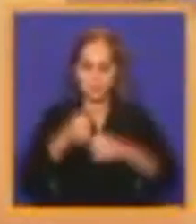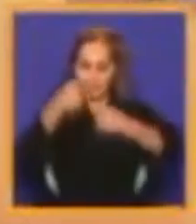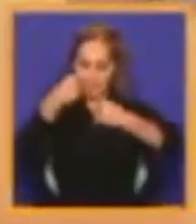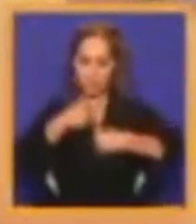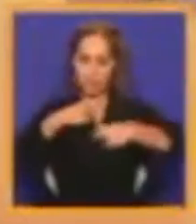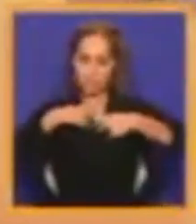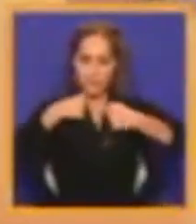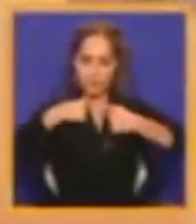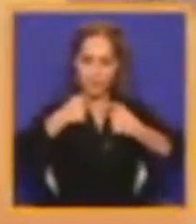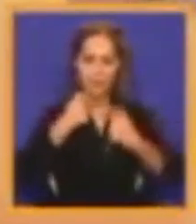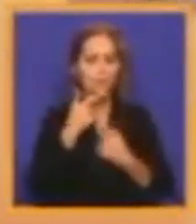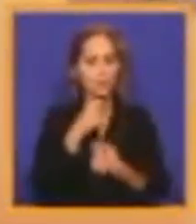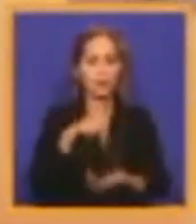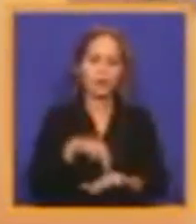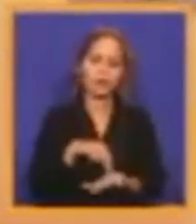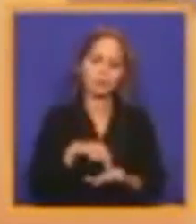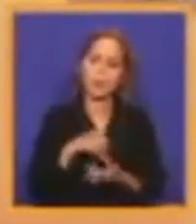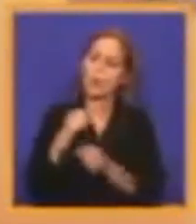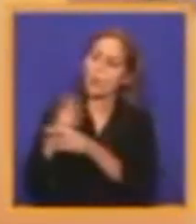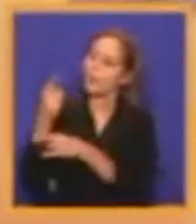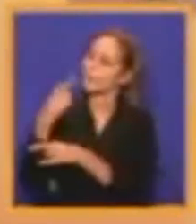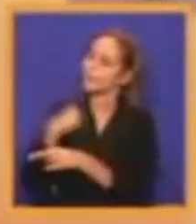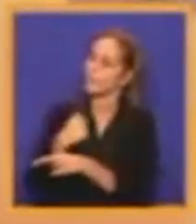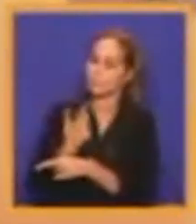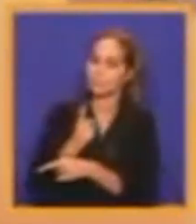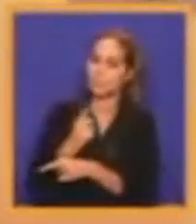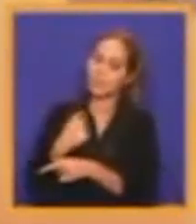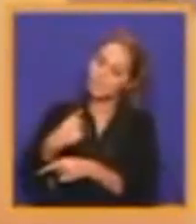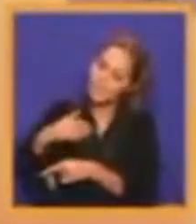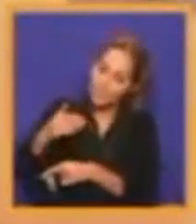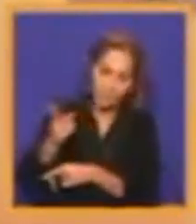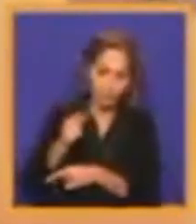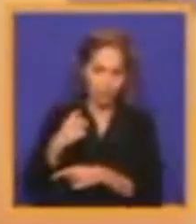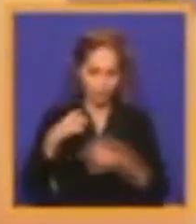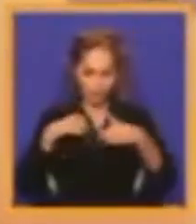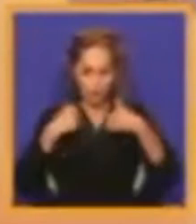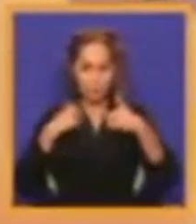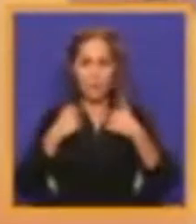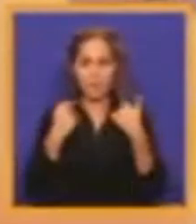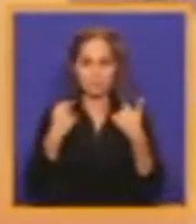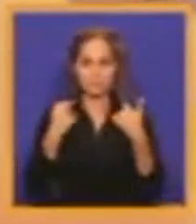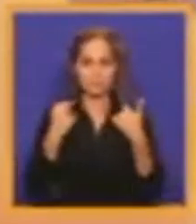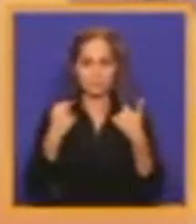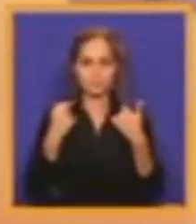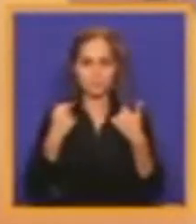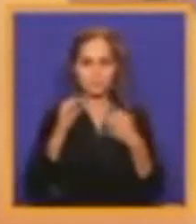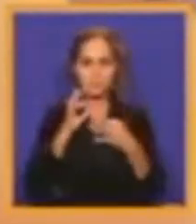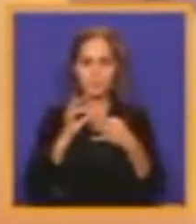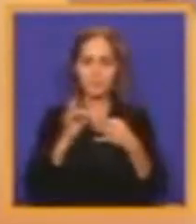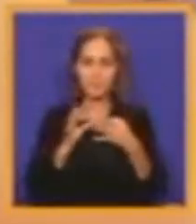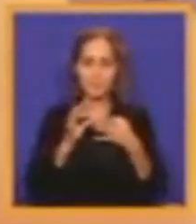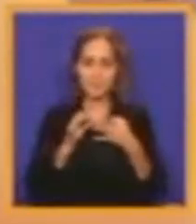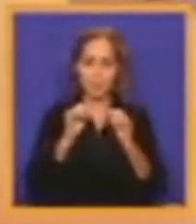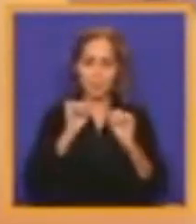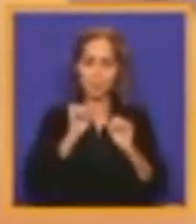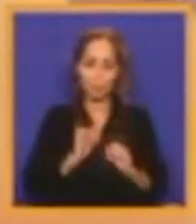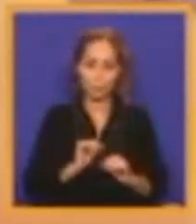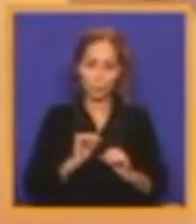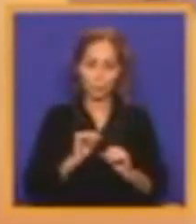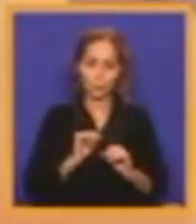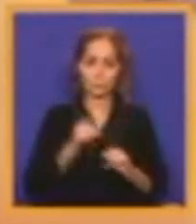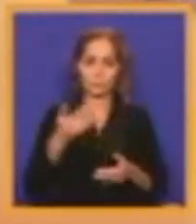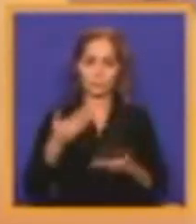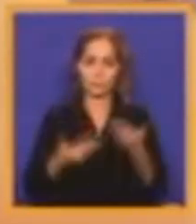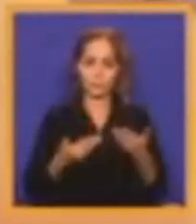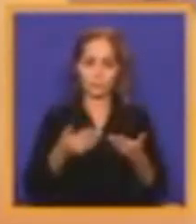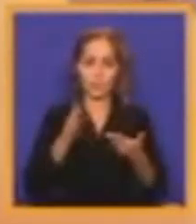pessoal. Não podem estar à espera que os outros digam, ah, vamos a isto, vamos... Portanto, o que acontece é que as características típicas do signo